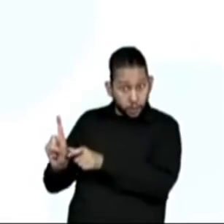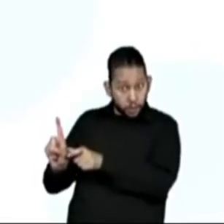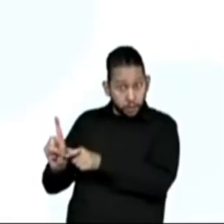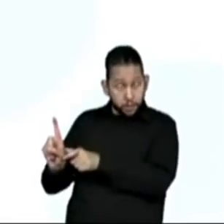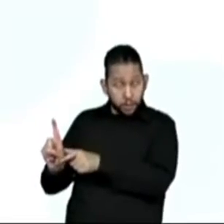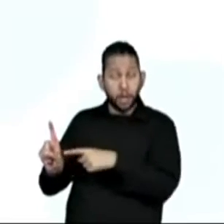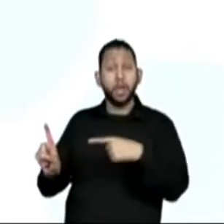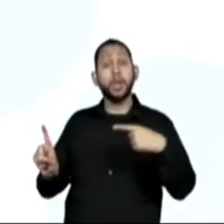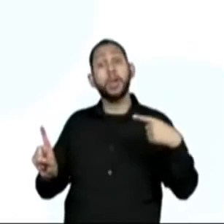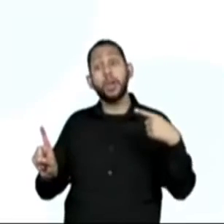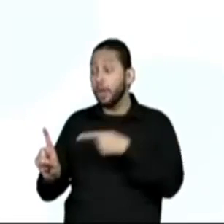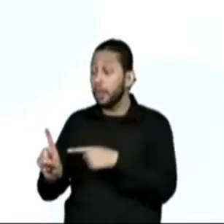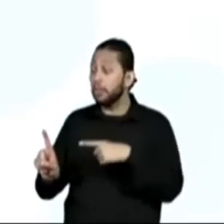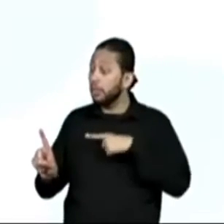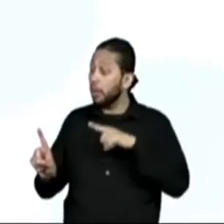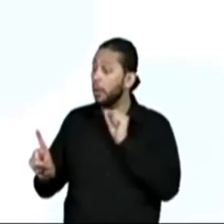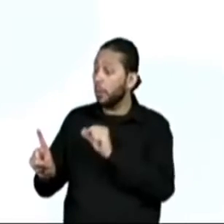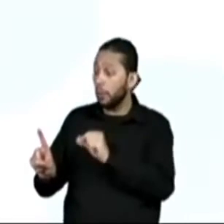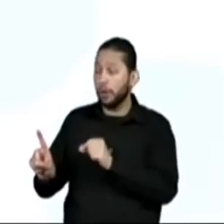os